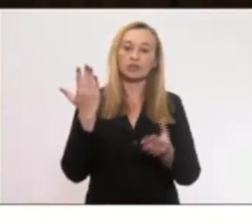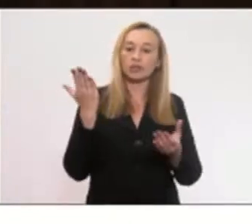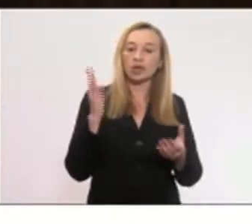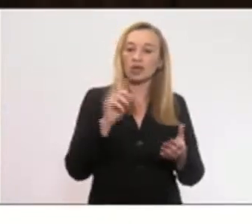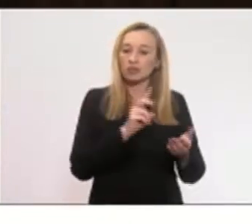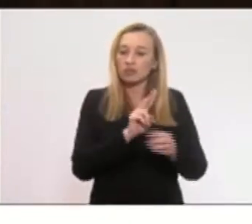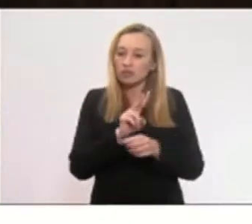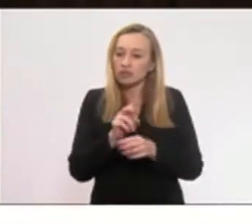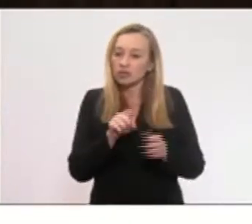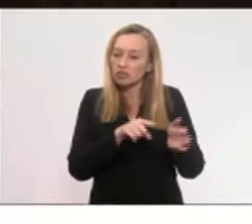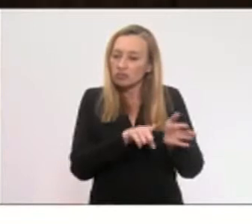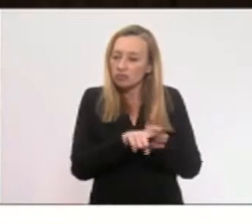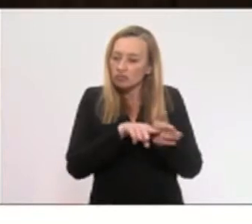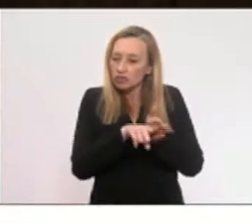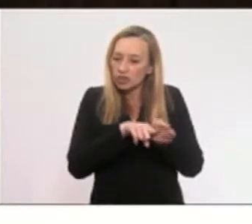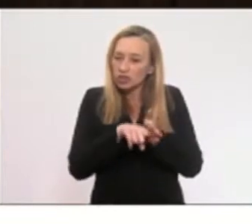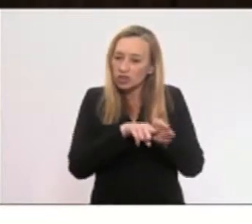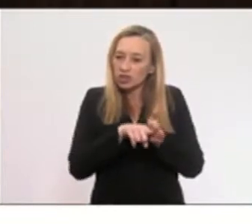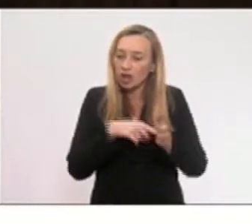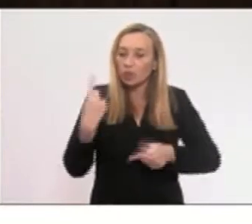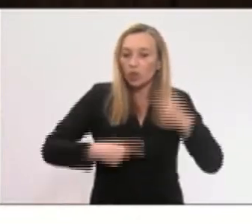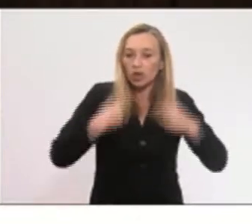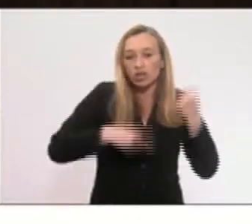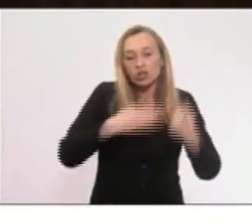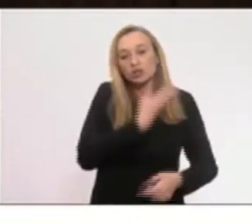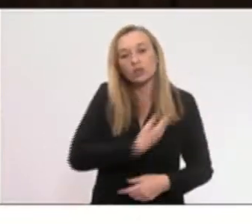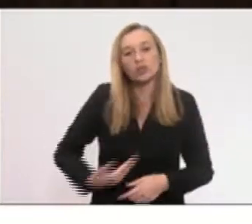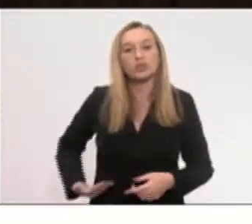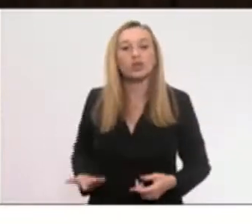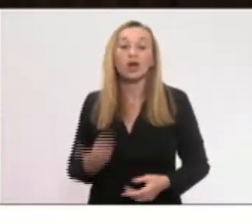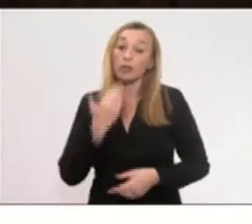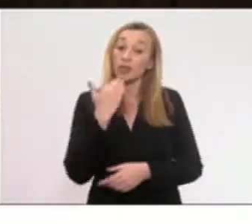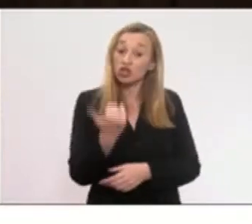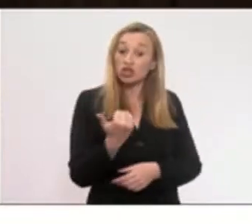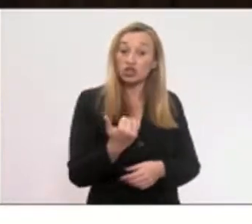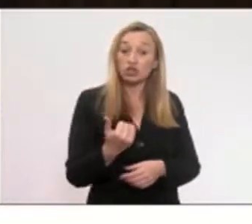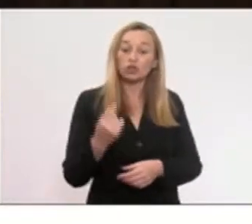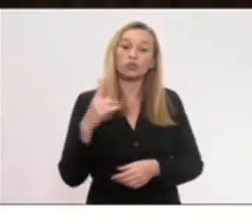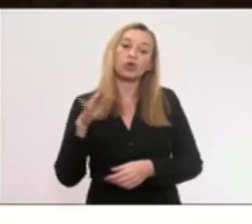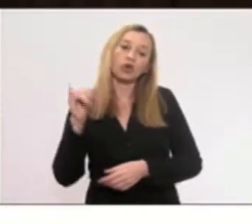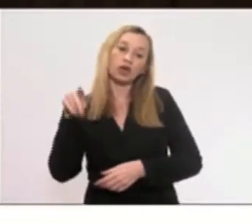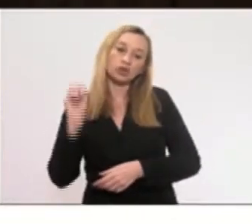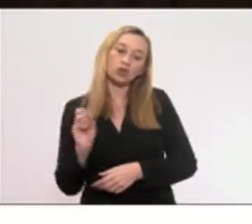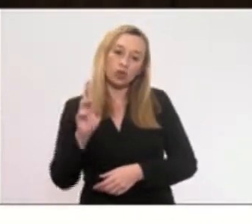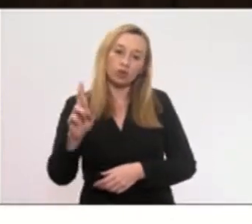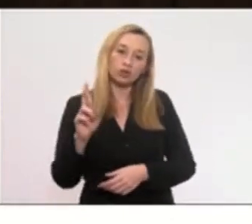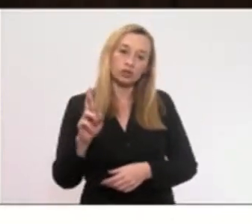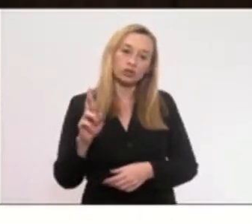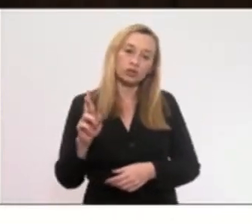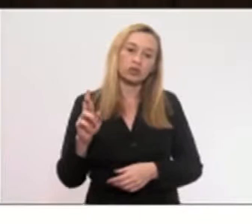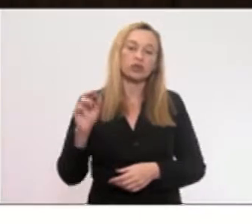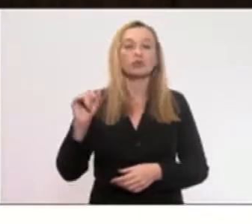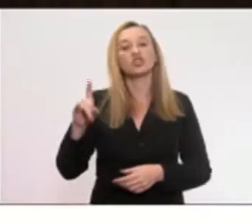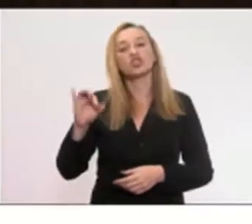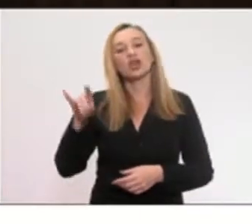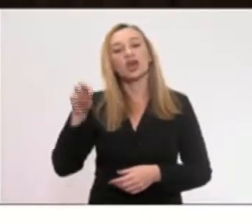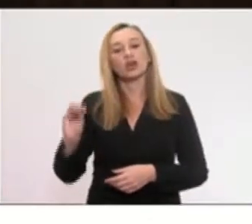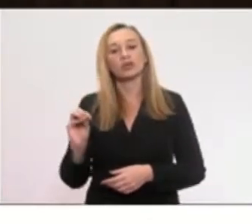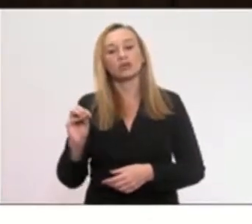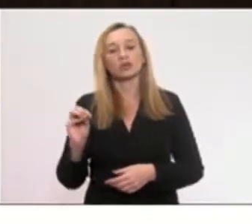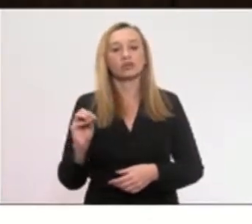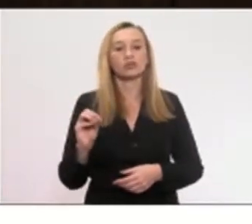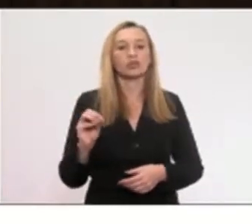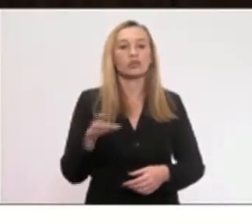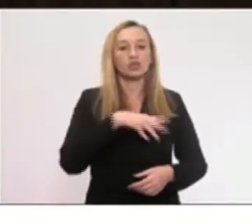política ambiental do governo. O Tribunal de Contas da União atendeu a um pedido do subprocurador do Ministério Público, Lucas Furtado, que